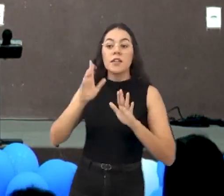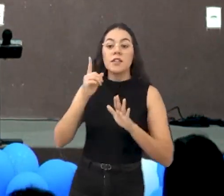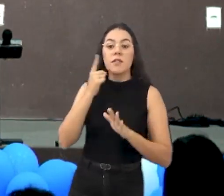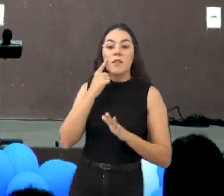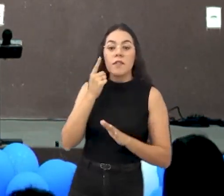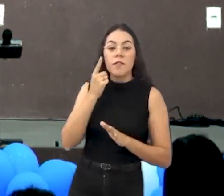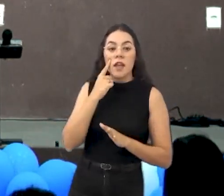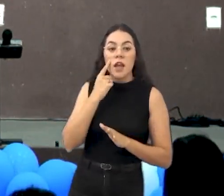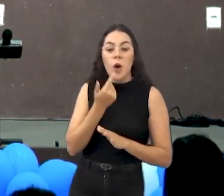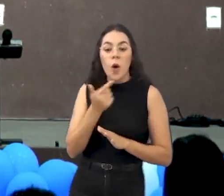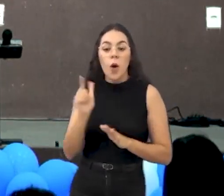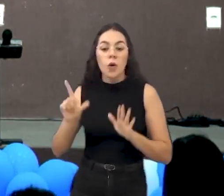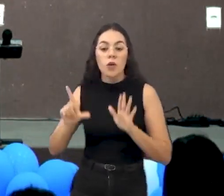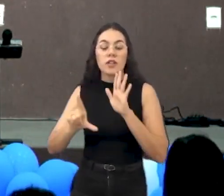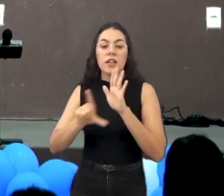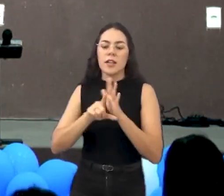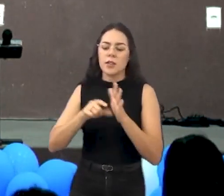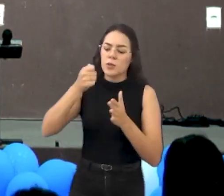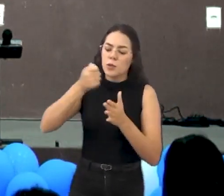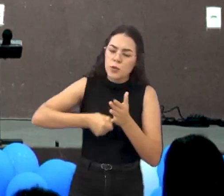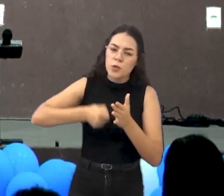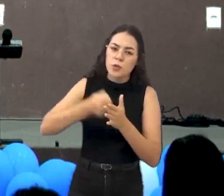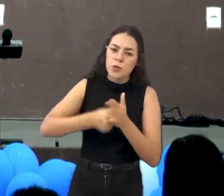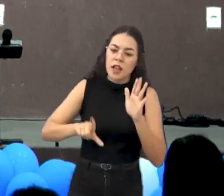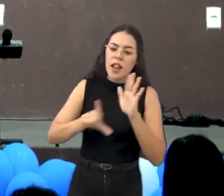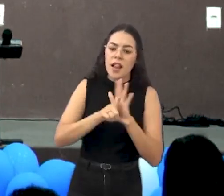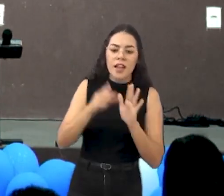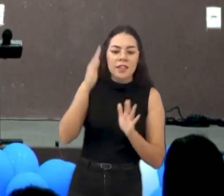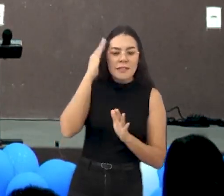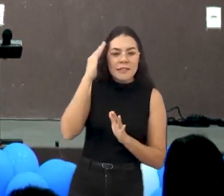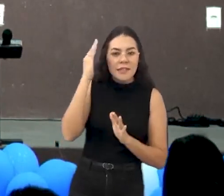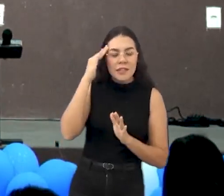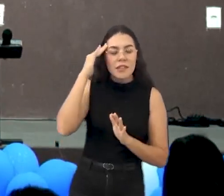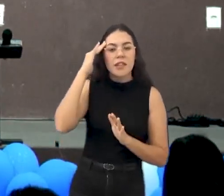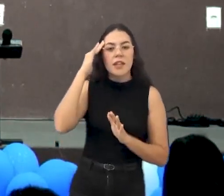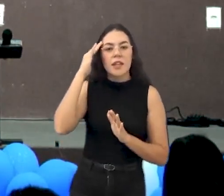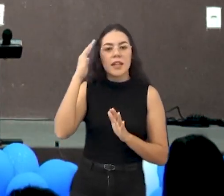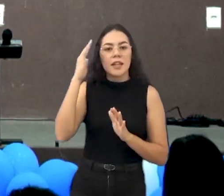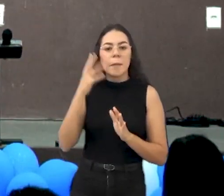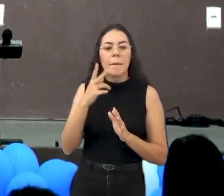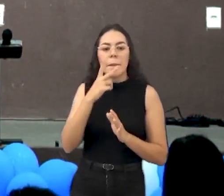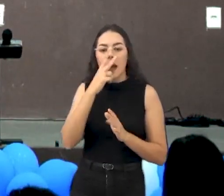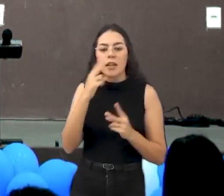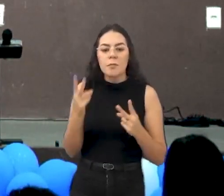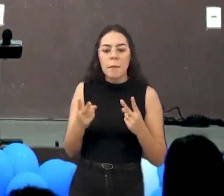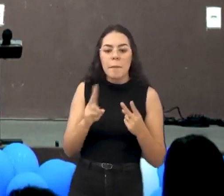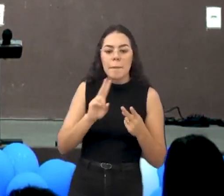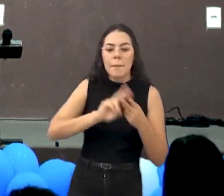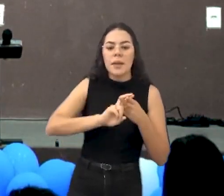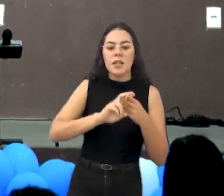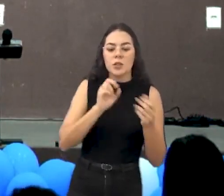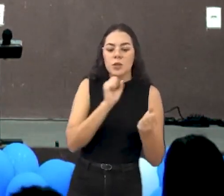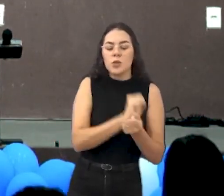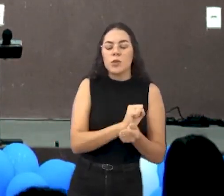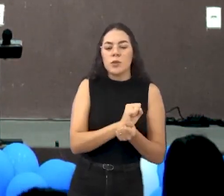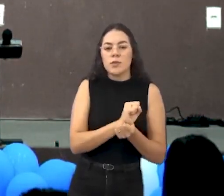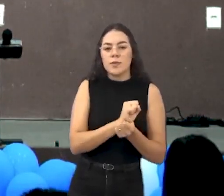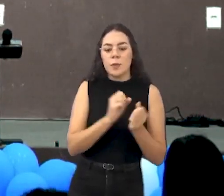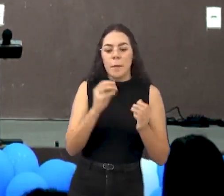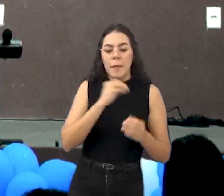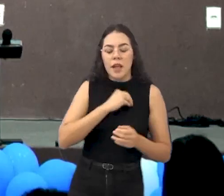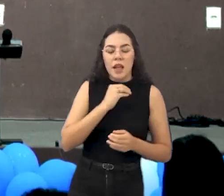membros outra lei que batalha contra a lei do meu entendimento e me prende debaixo da lei do pecado que está nos meus